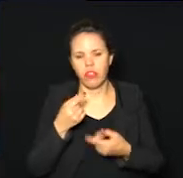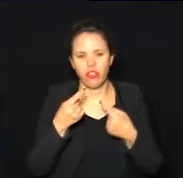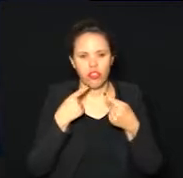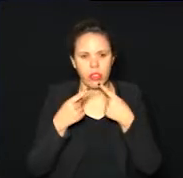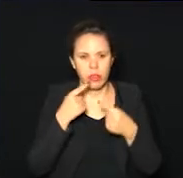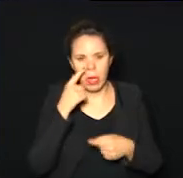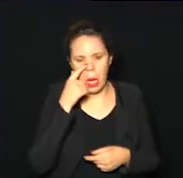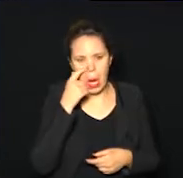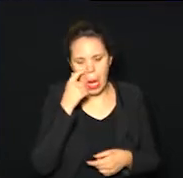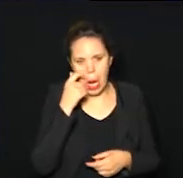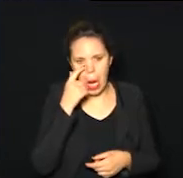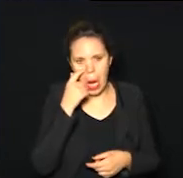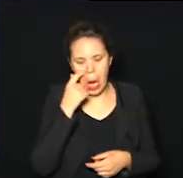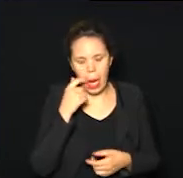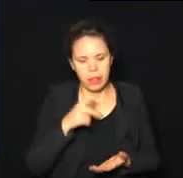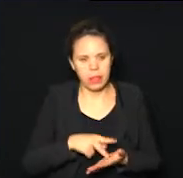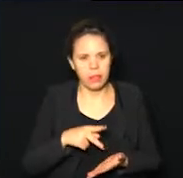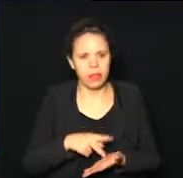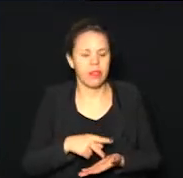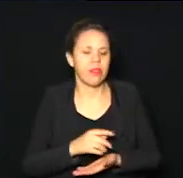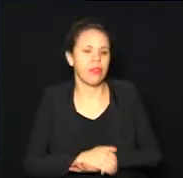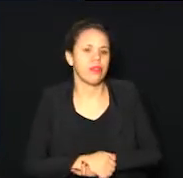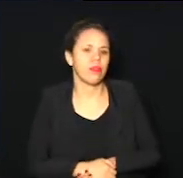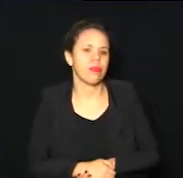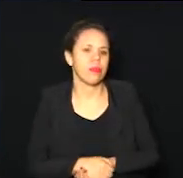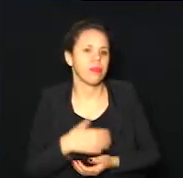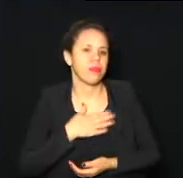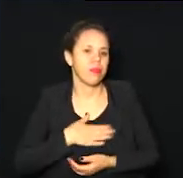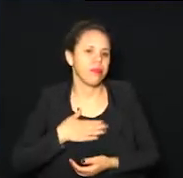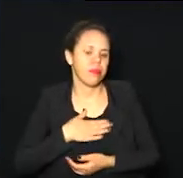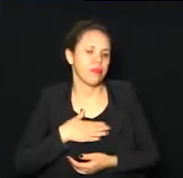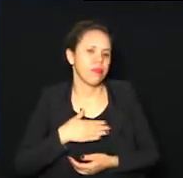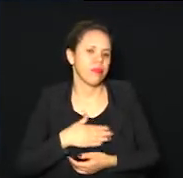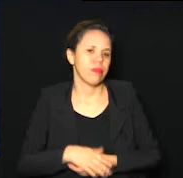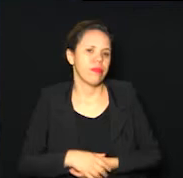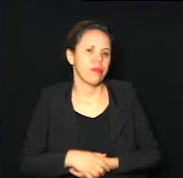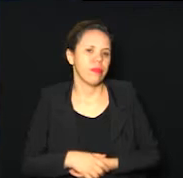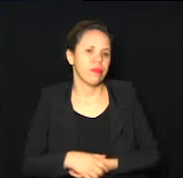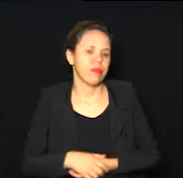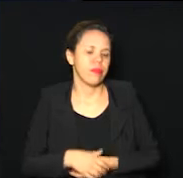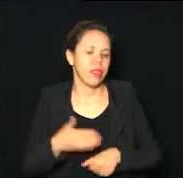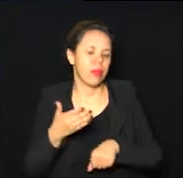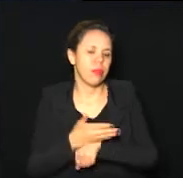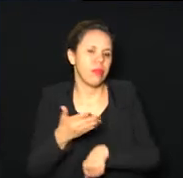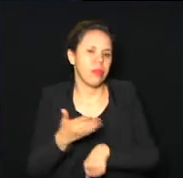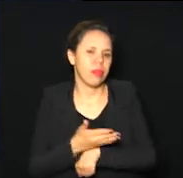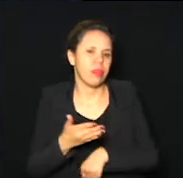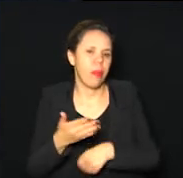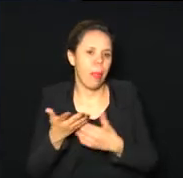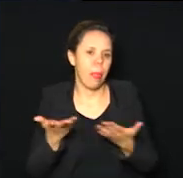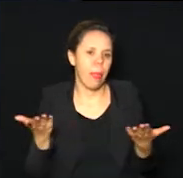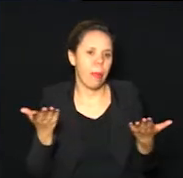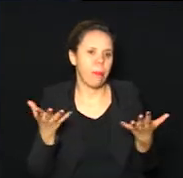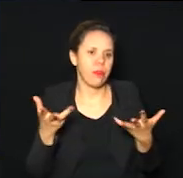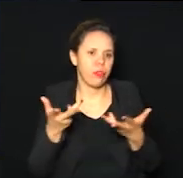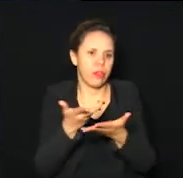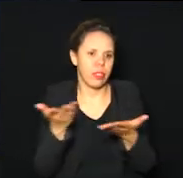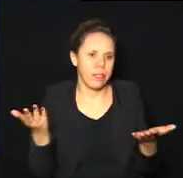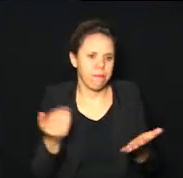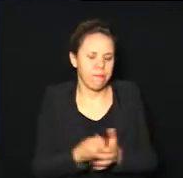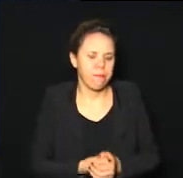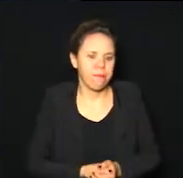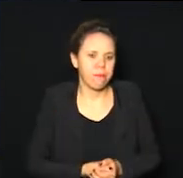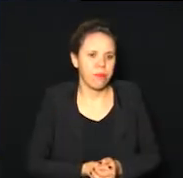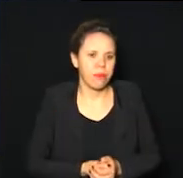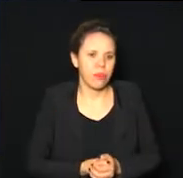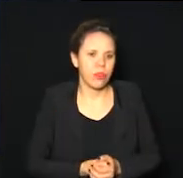né? Na verdade, eu gostaria de agradecer, né, a participação e